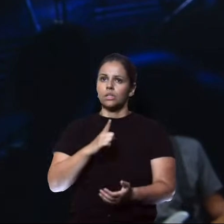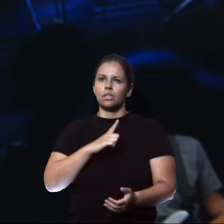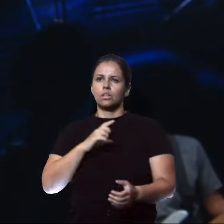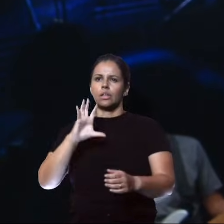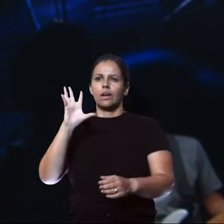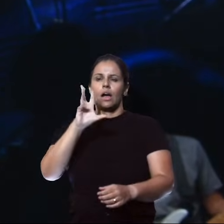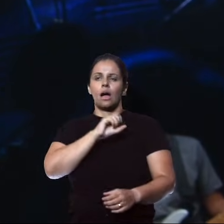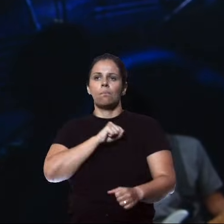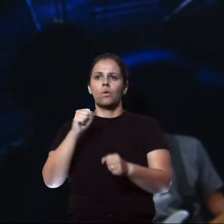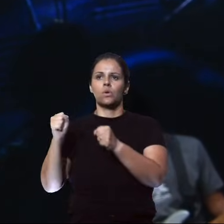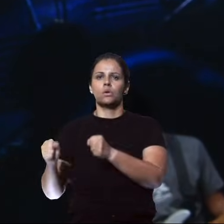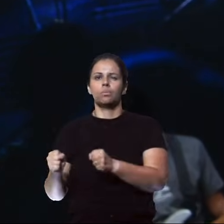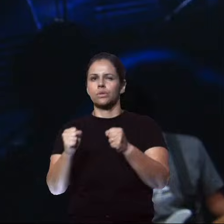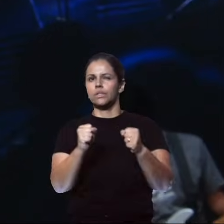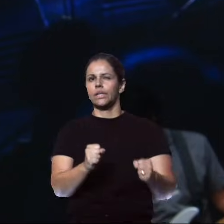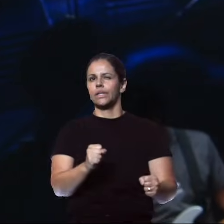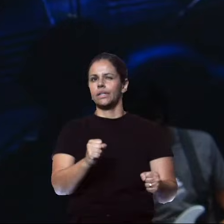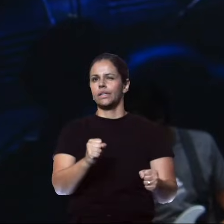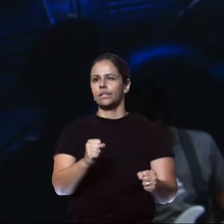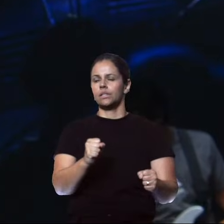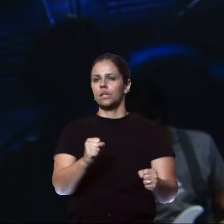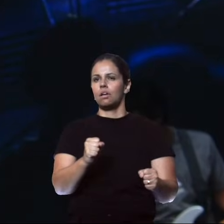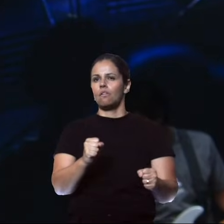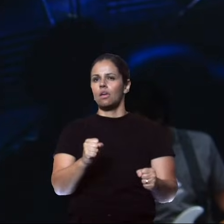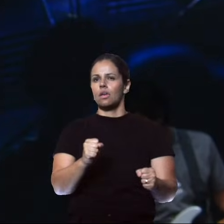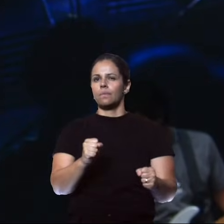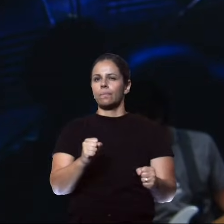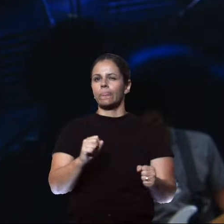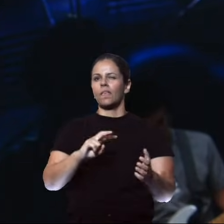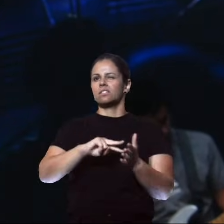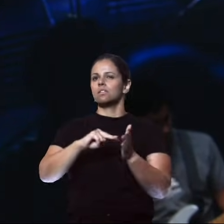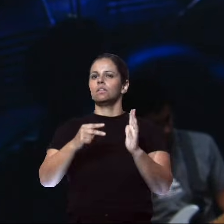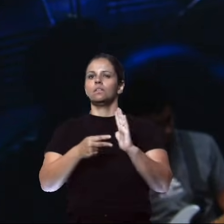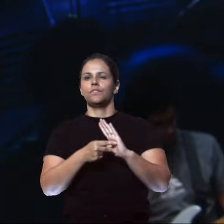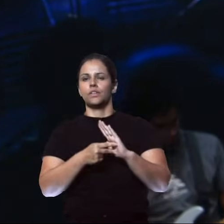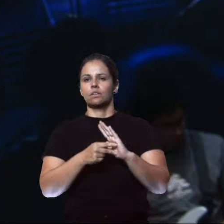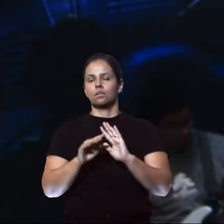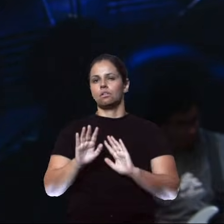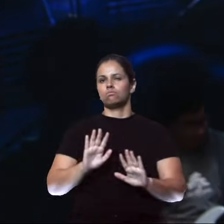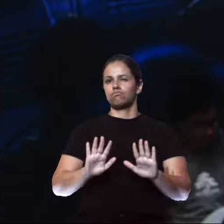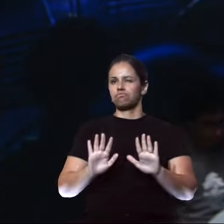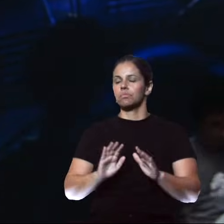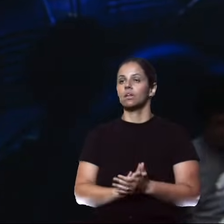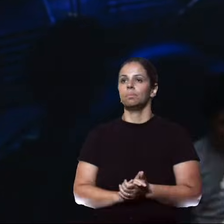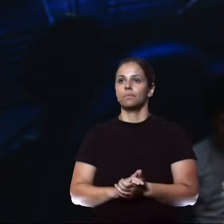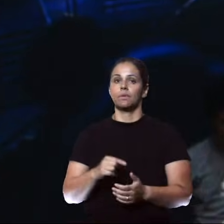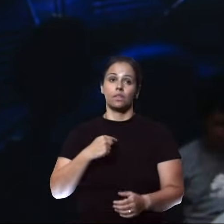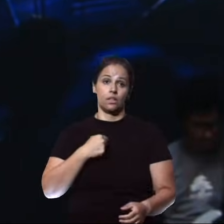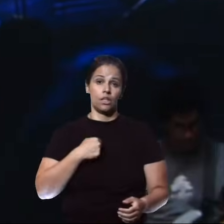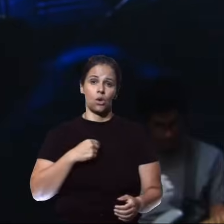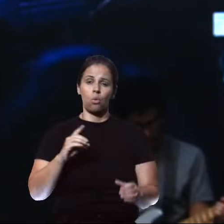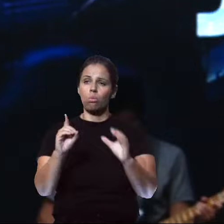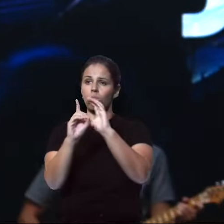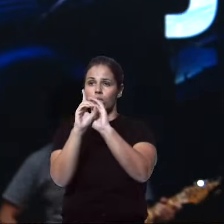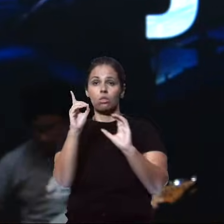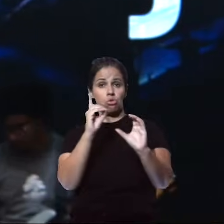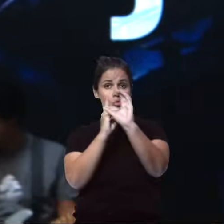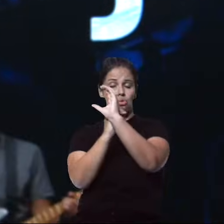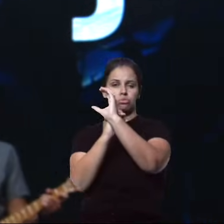mais ou menos dessa forma aqui. A gente acha que, vim no culto de sábado,